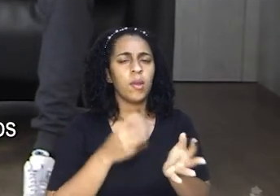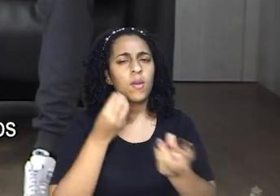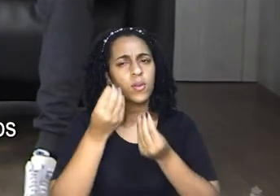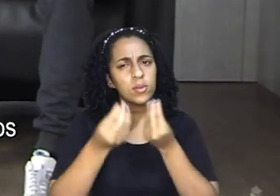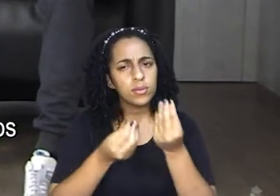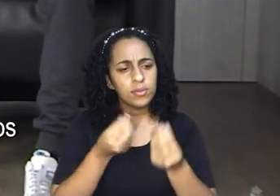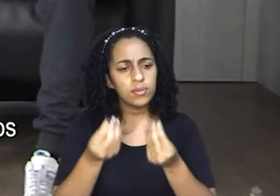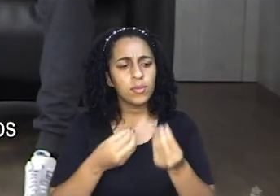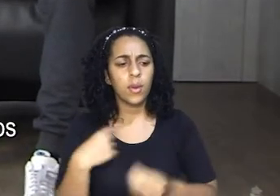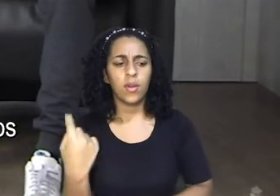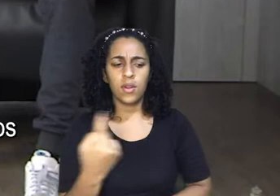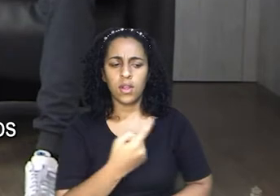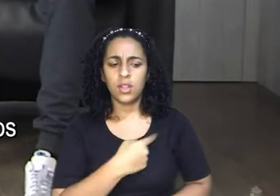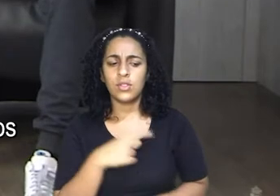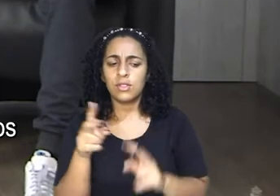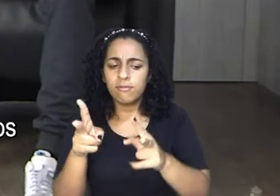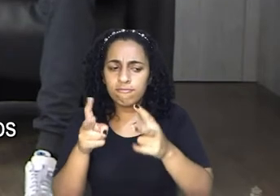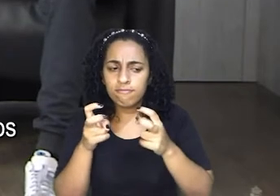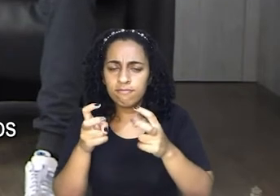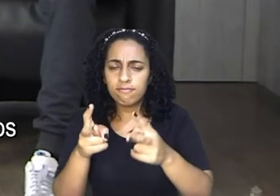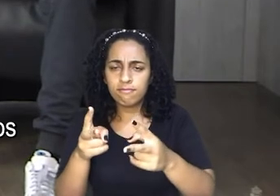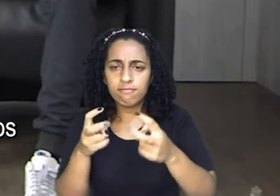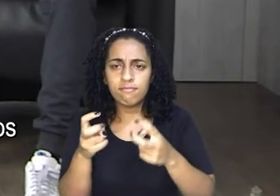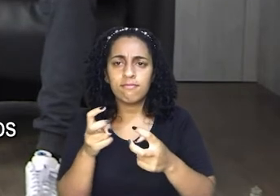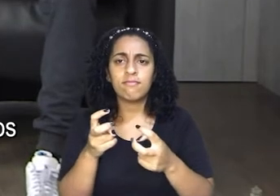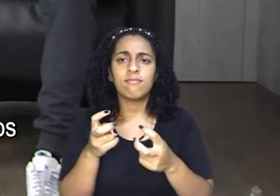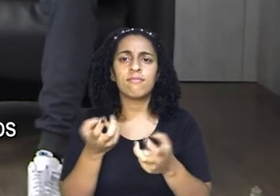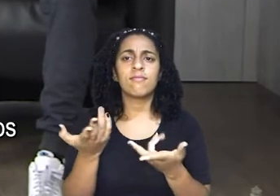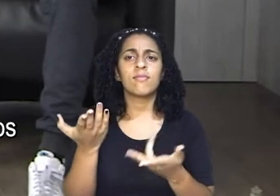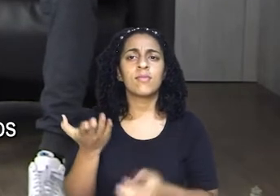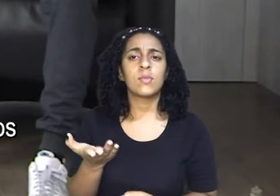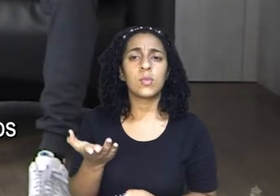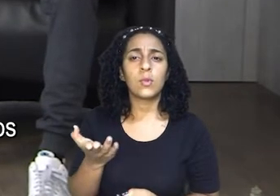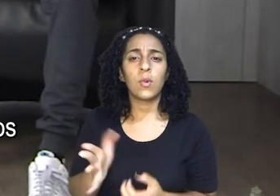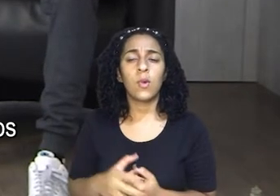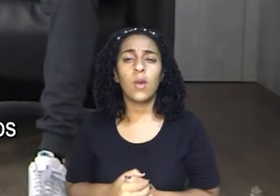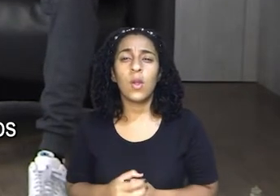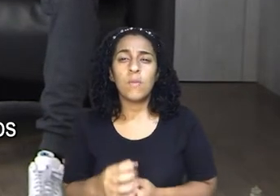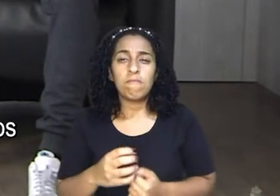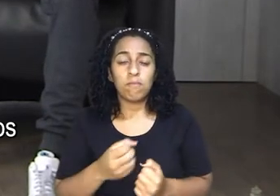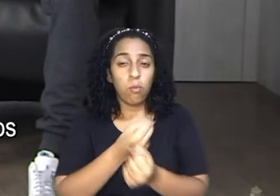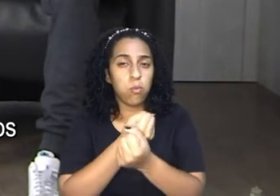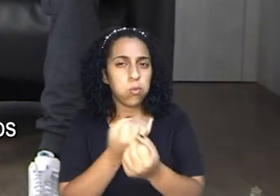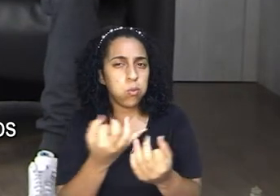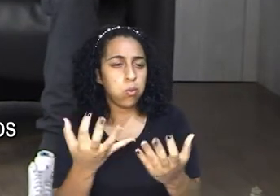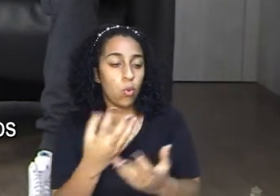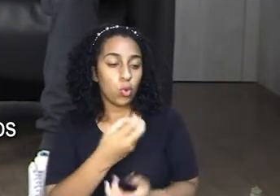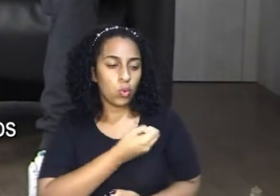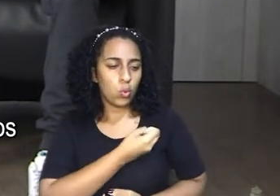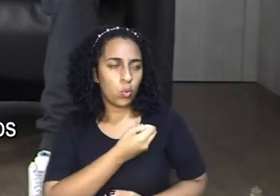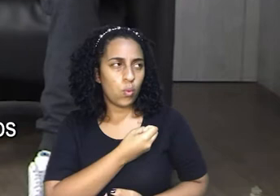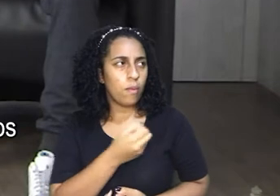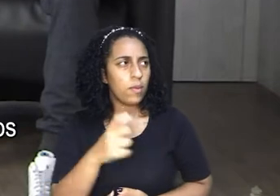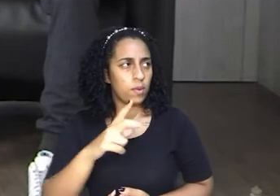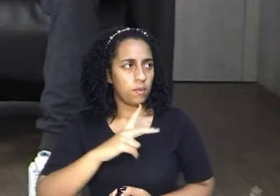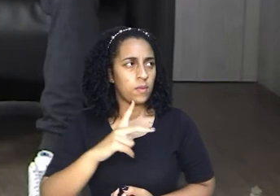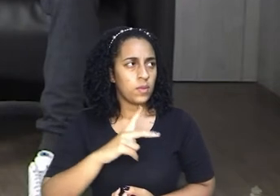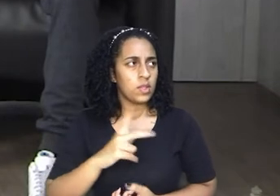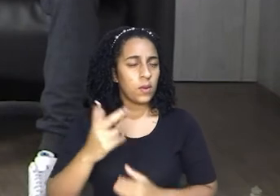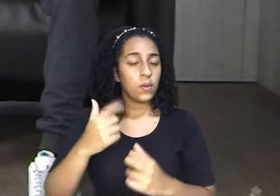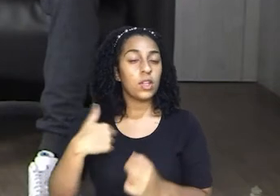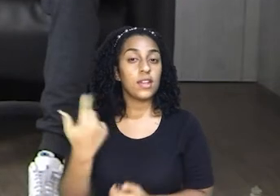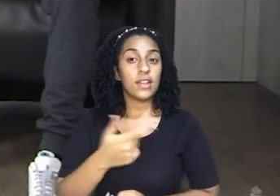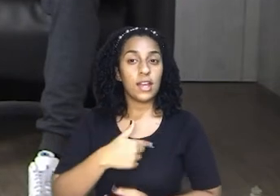e como que a gente O que é essa esse fluxo de dados que a gente entrega para as